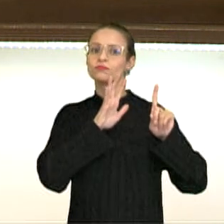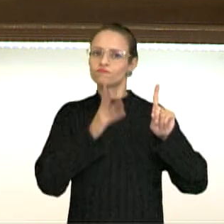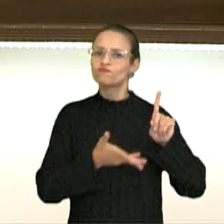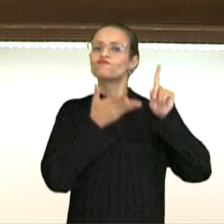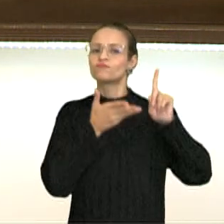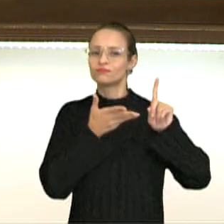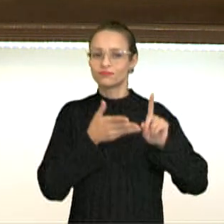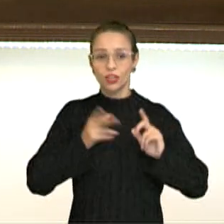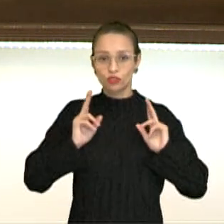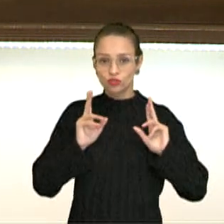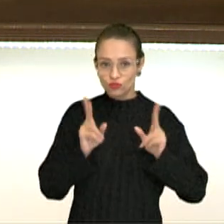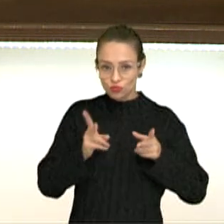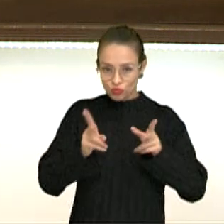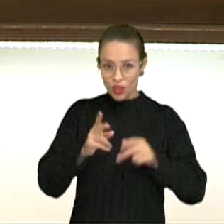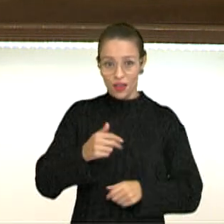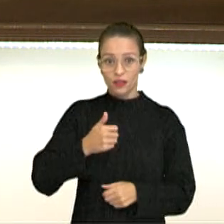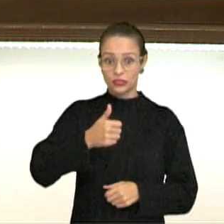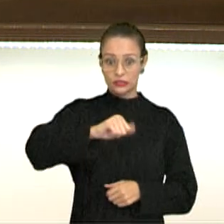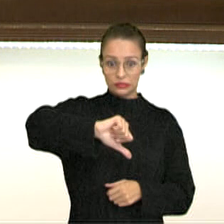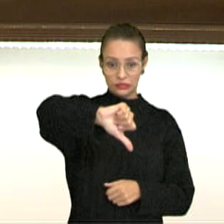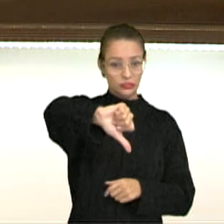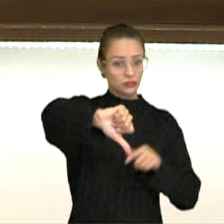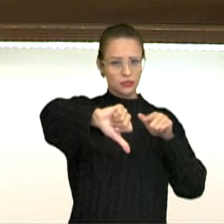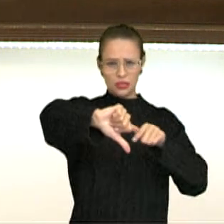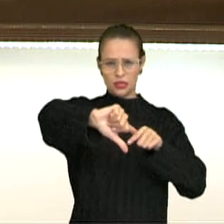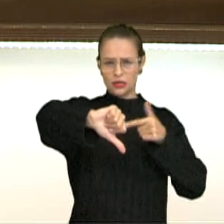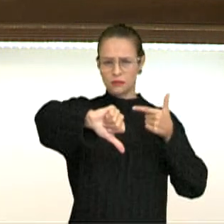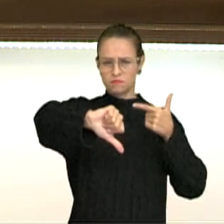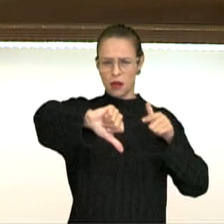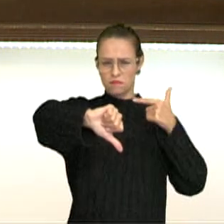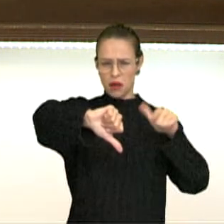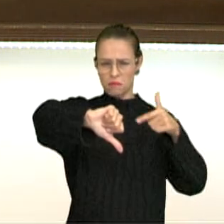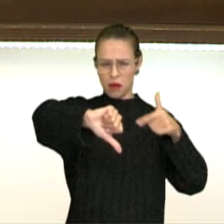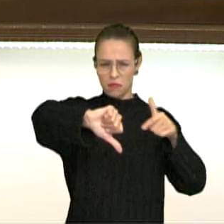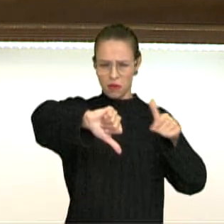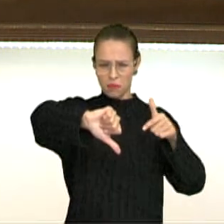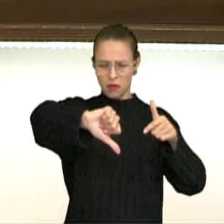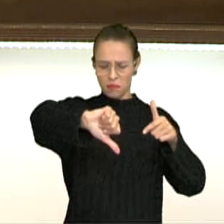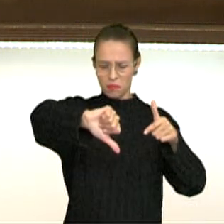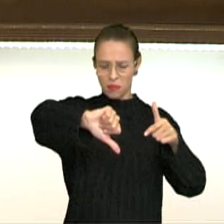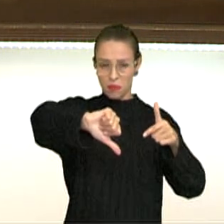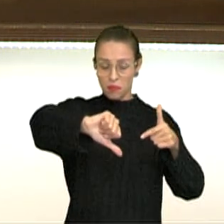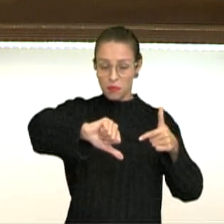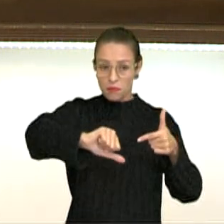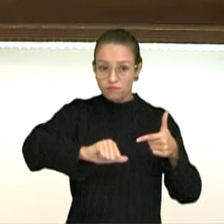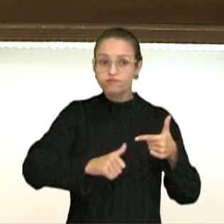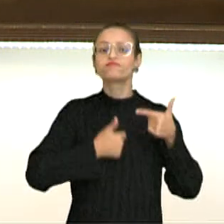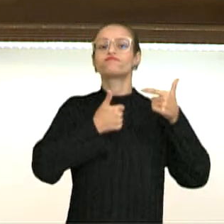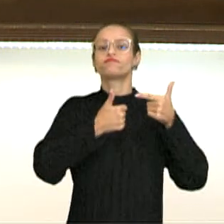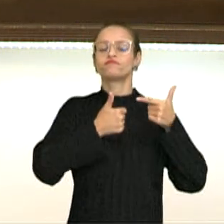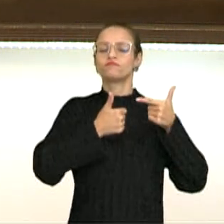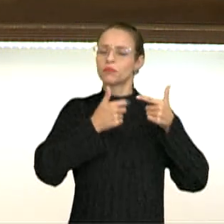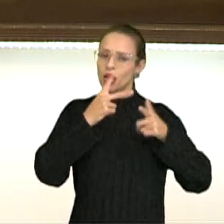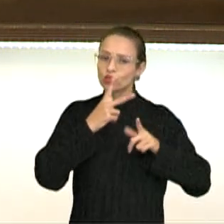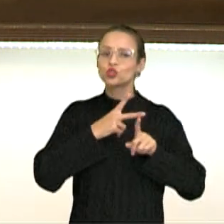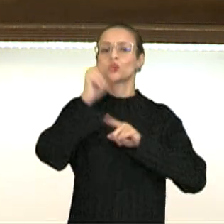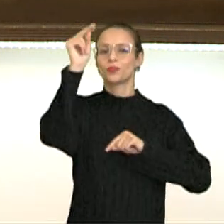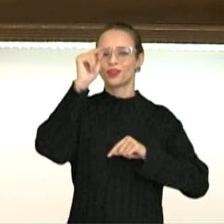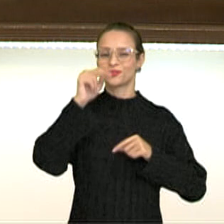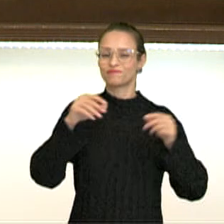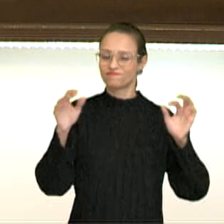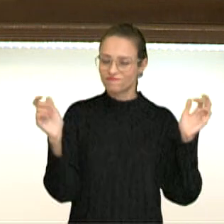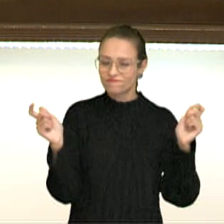fico ali só pensando naquele problema. Eu passo por cima dele, não é que eu finjo que ele não existe, mas eu supero esse